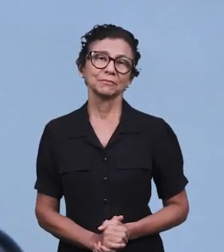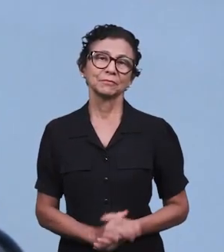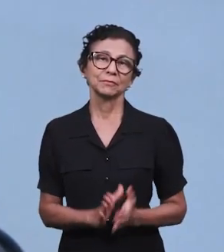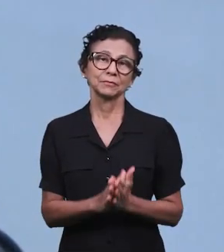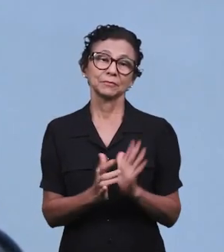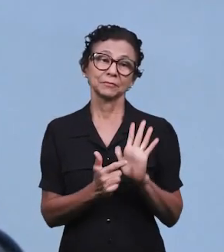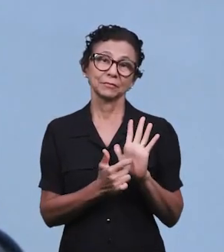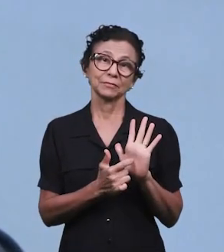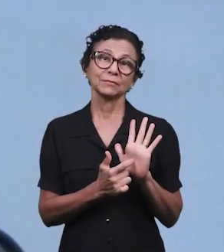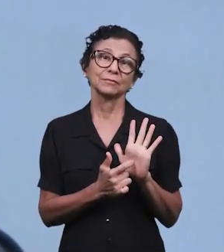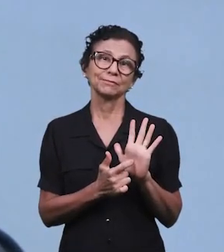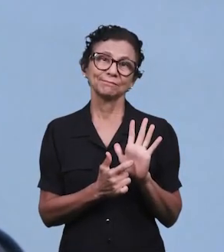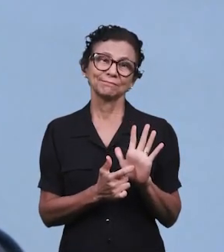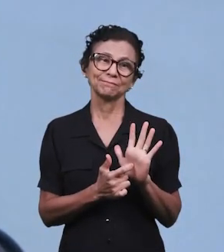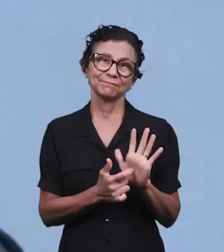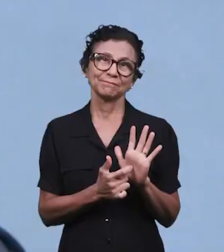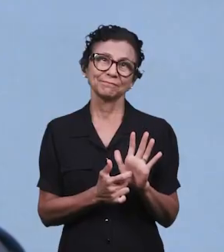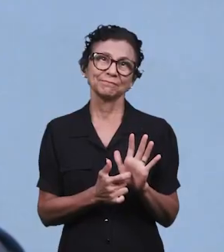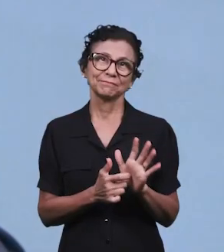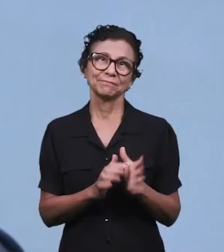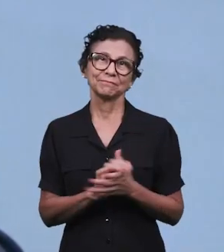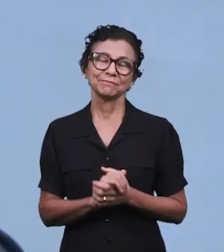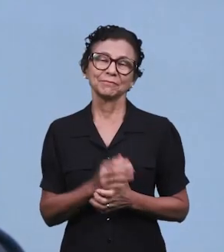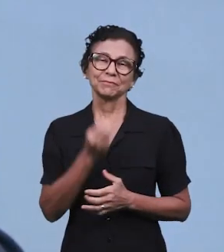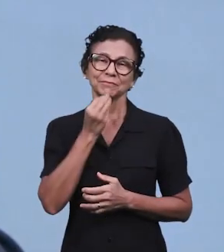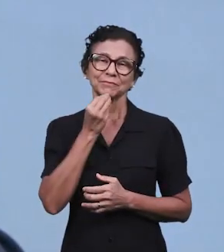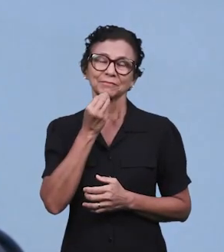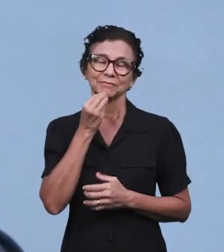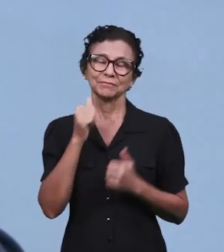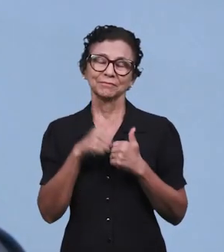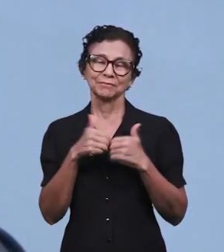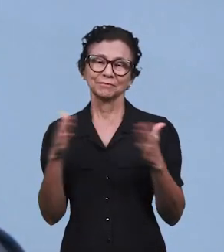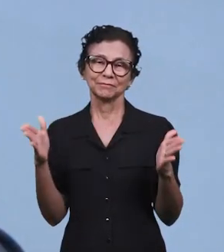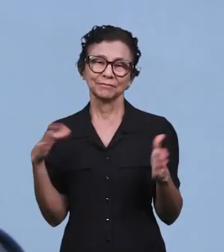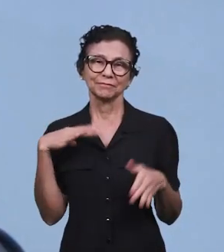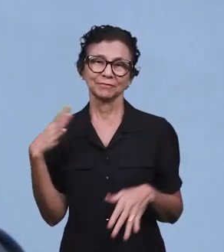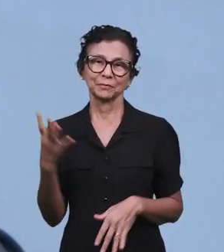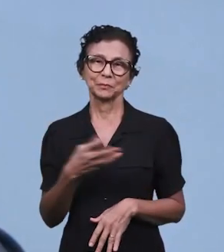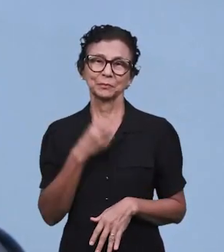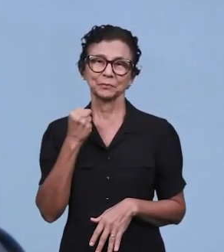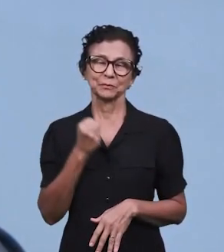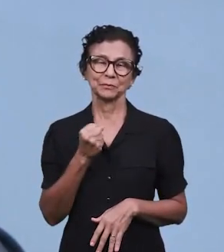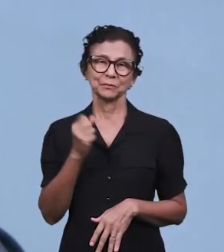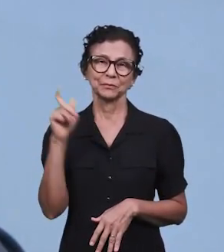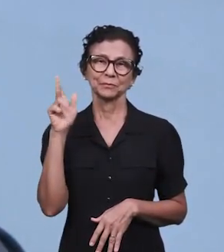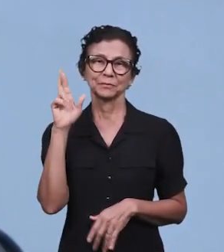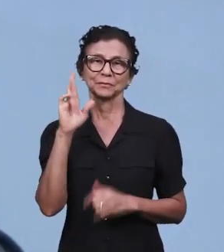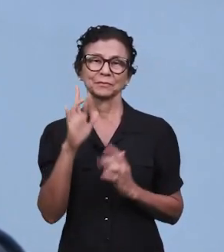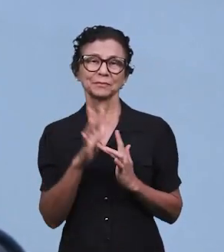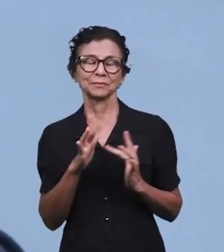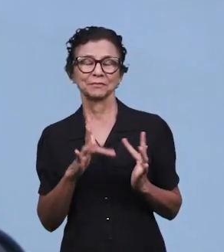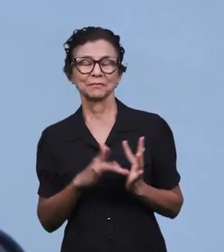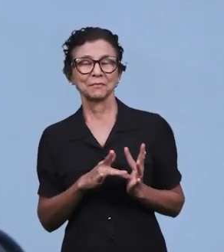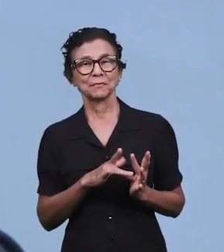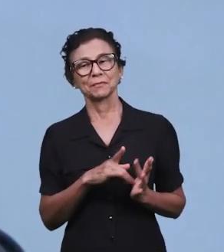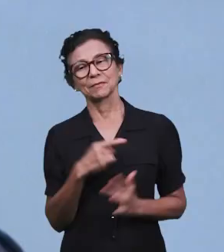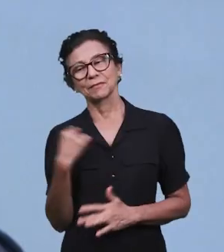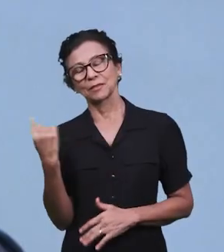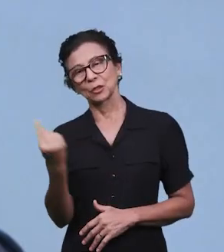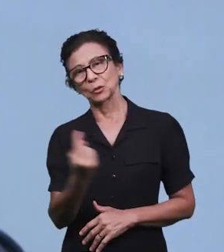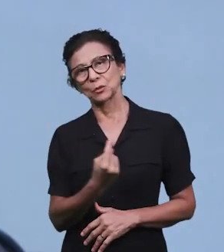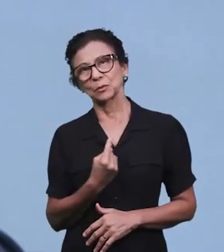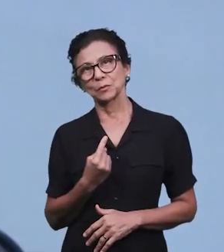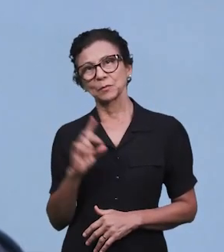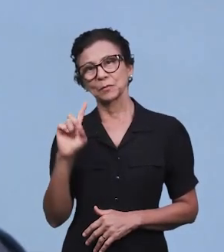na palavra como a porta que se abre para uma salvação. A paz do Senhor a